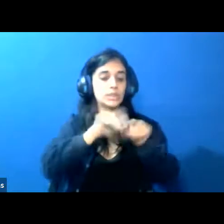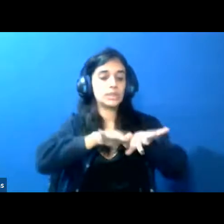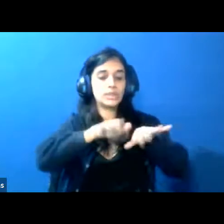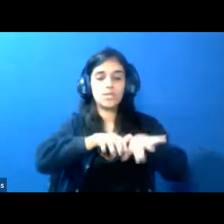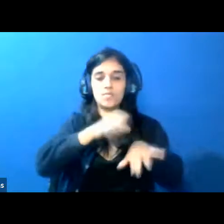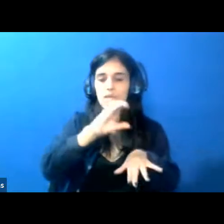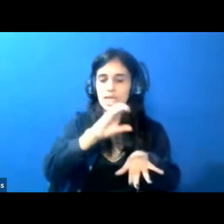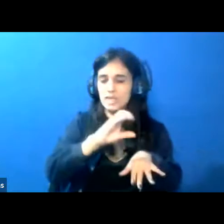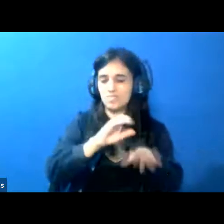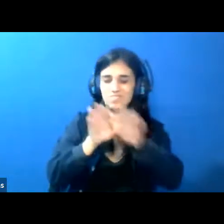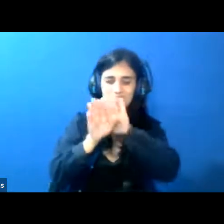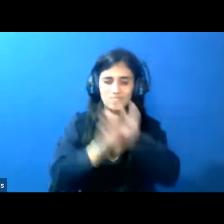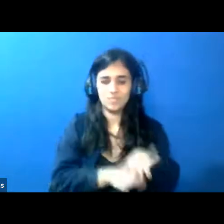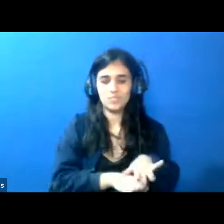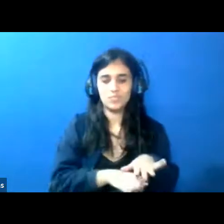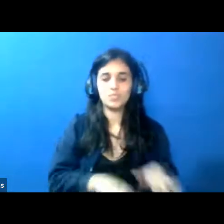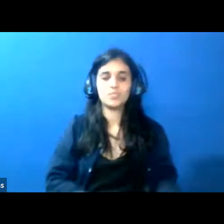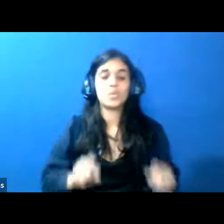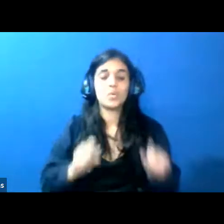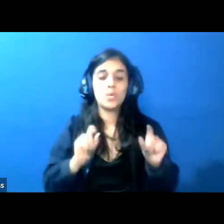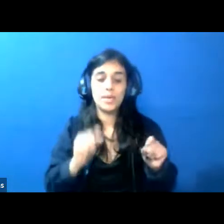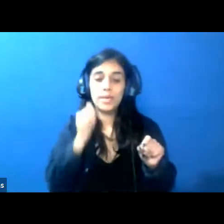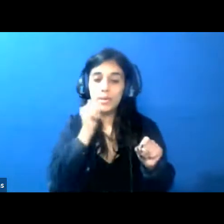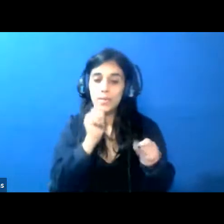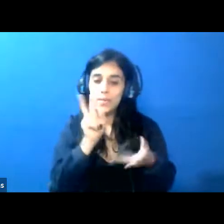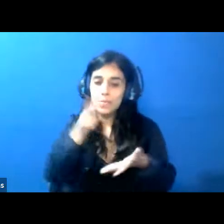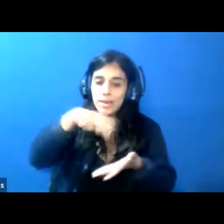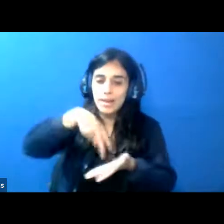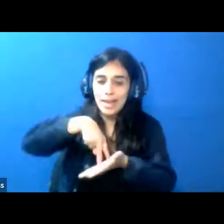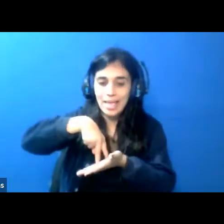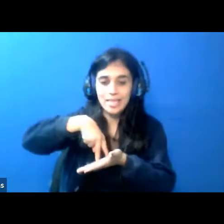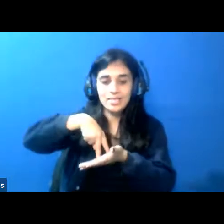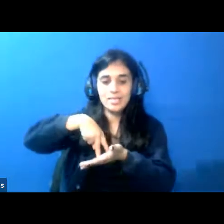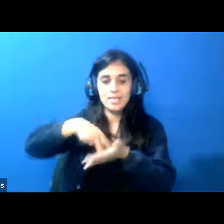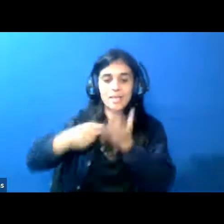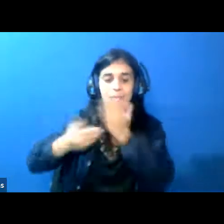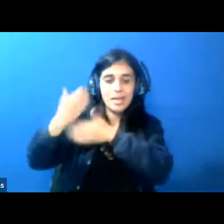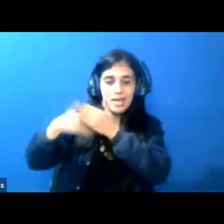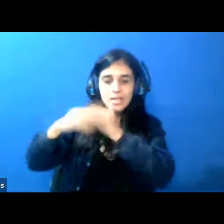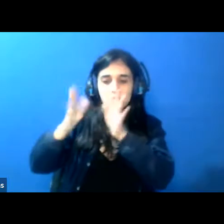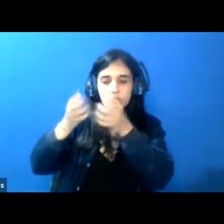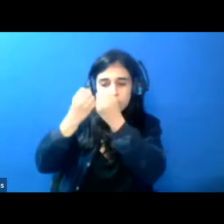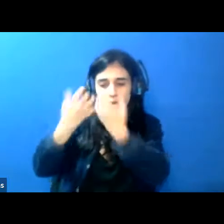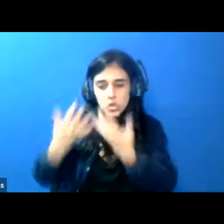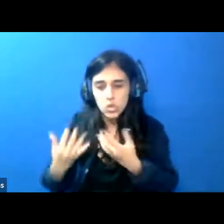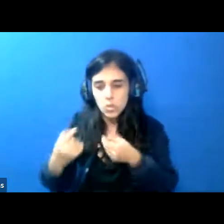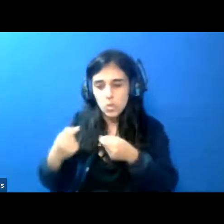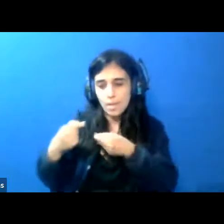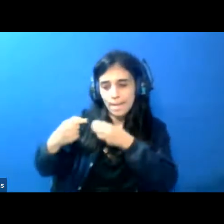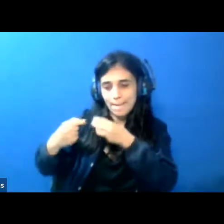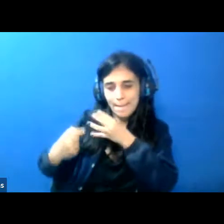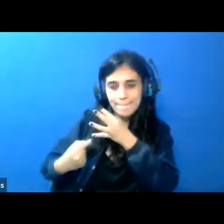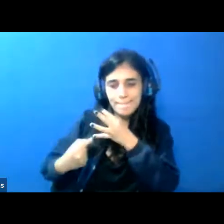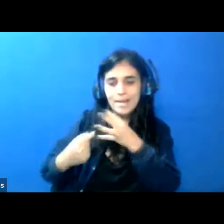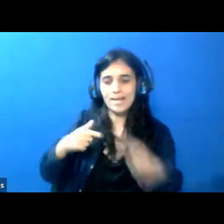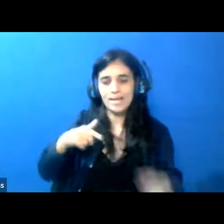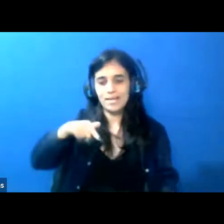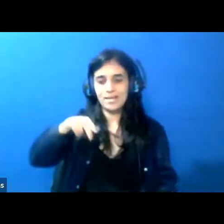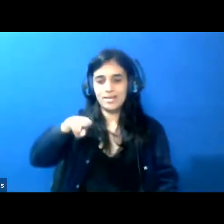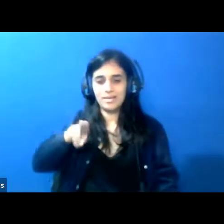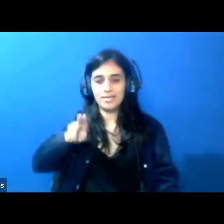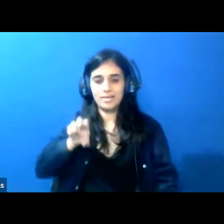as bravas guerreiras que me antecederam na fala aqui colocaram, a Querechu, a Leia